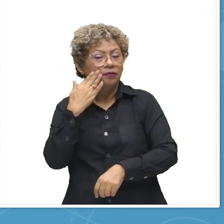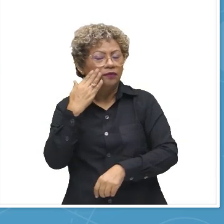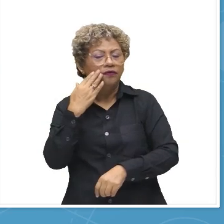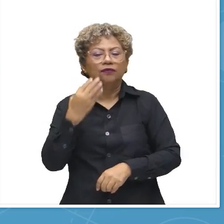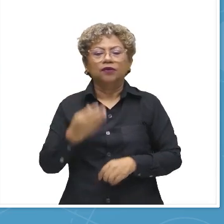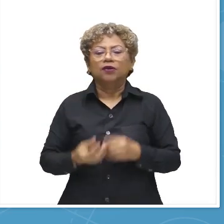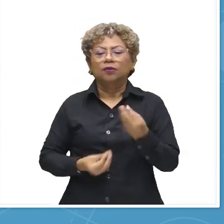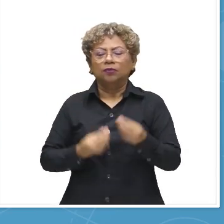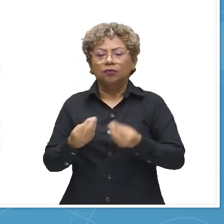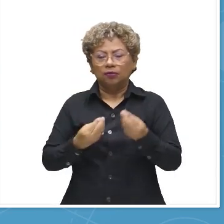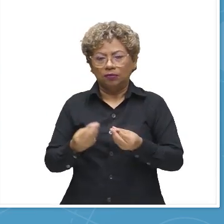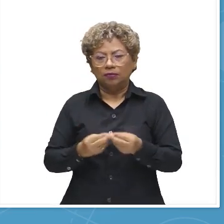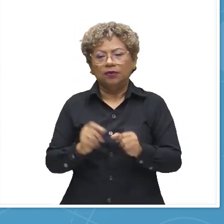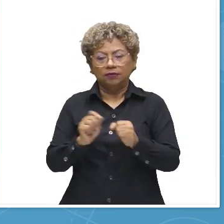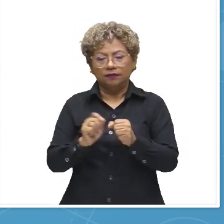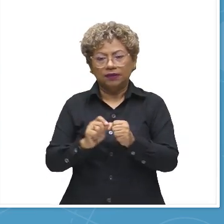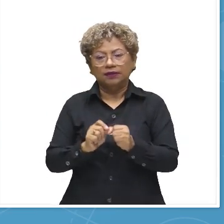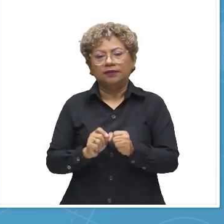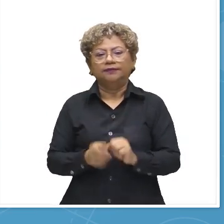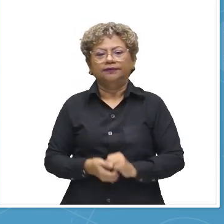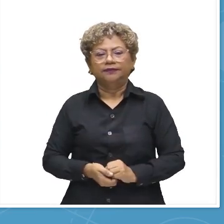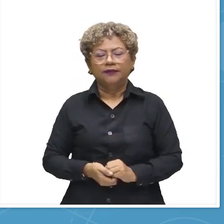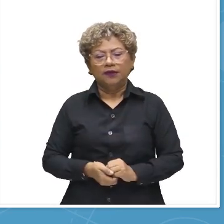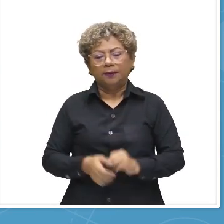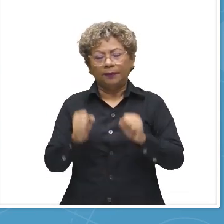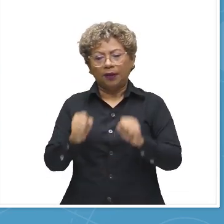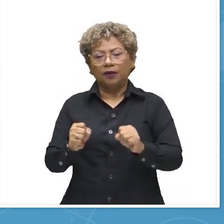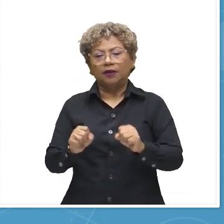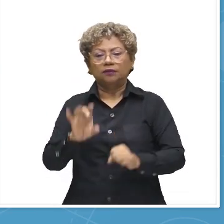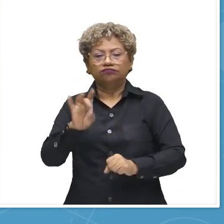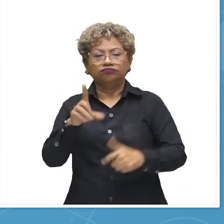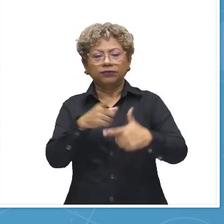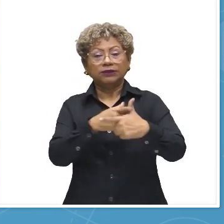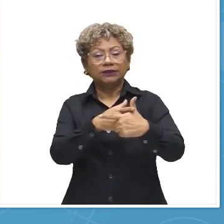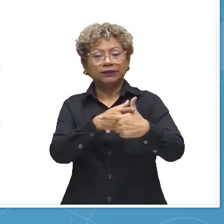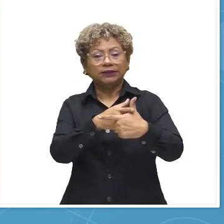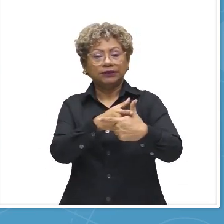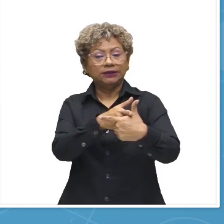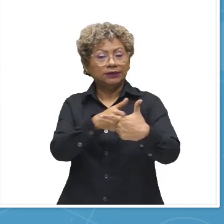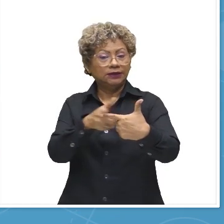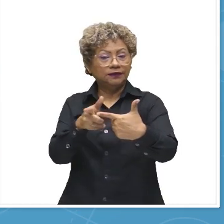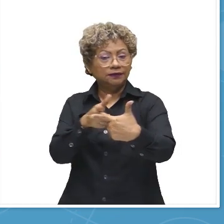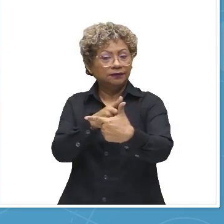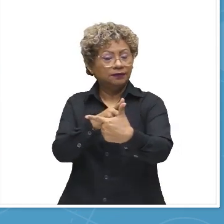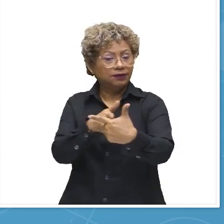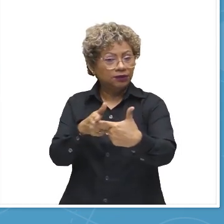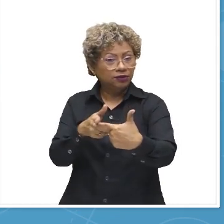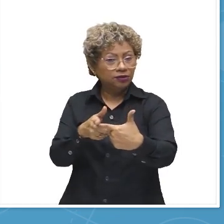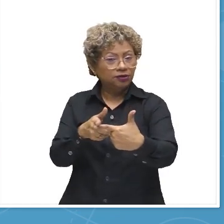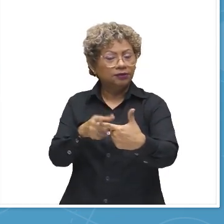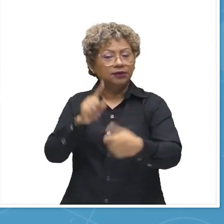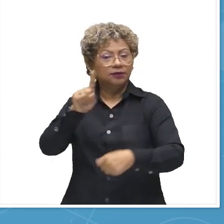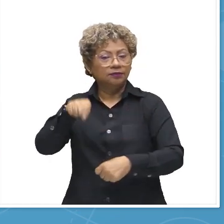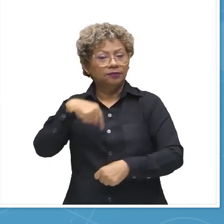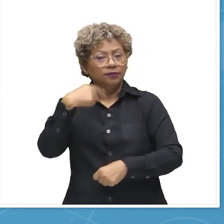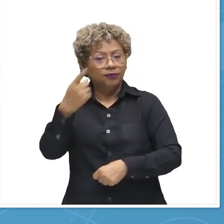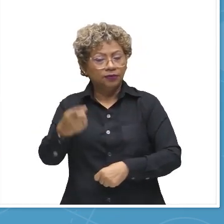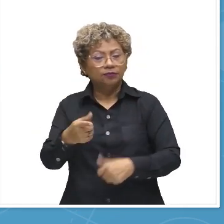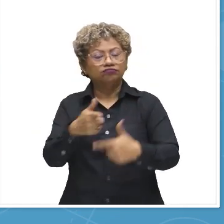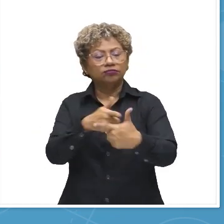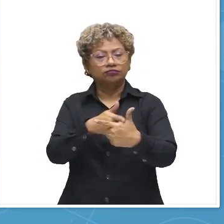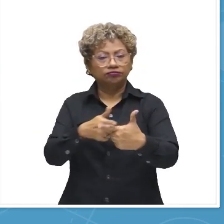questão é dividir 27 por 12, né, que vai dar um valor decimal ali. Aí depois a gente divide 9 por 4, que